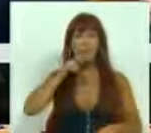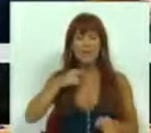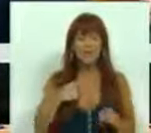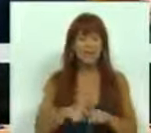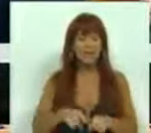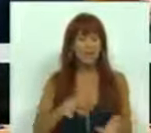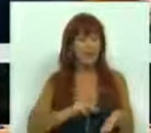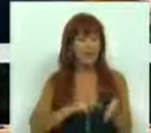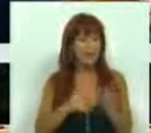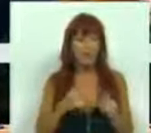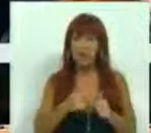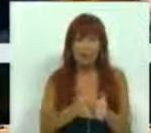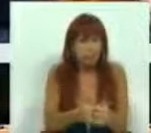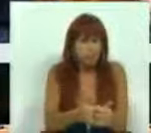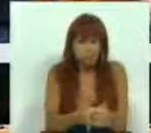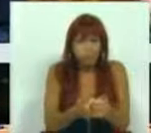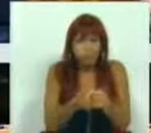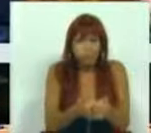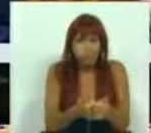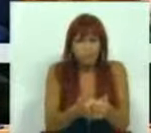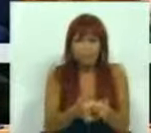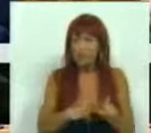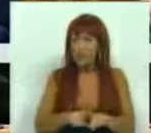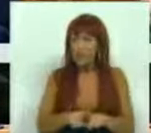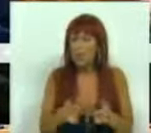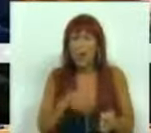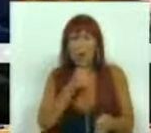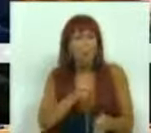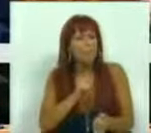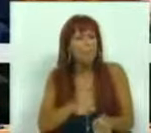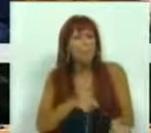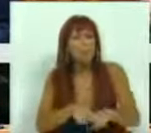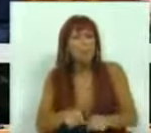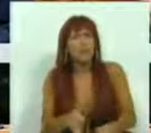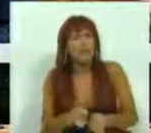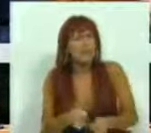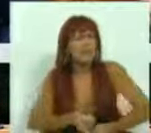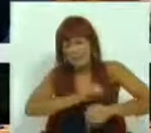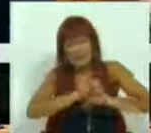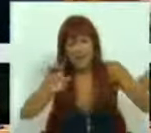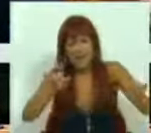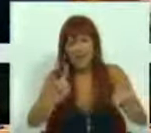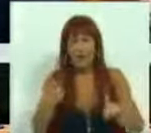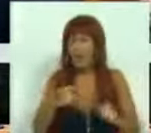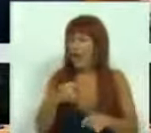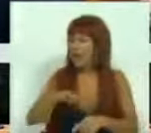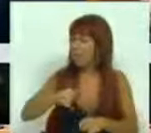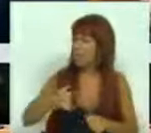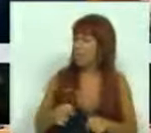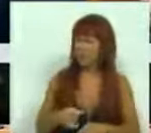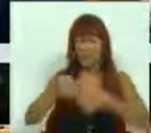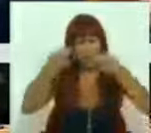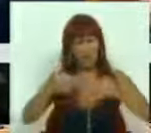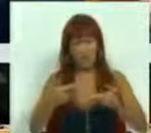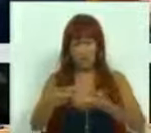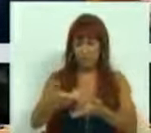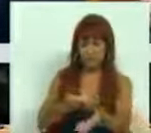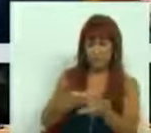técnicos que não se possam cumprir não é uma opção politicamente séria, nem é uma forma decente